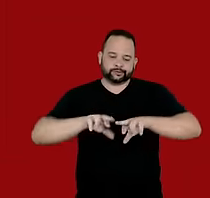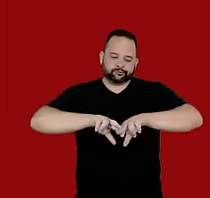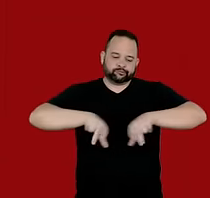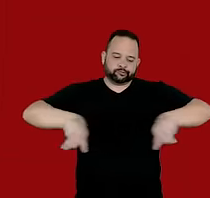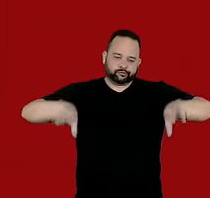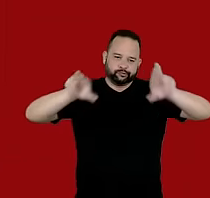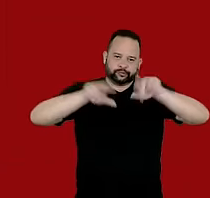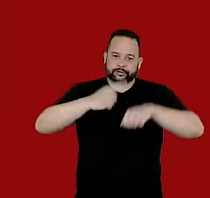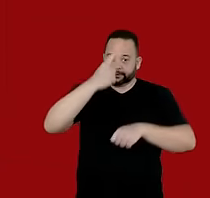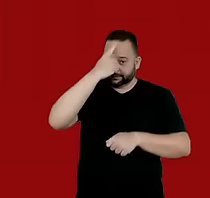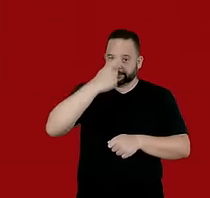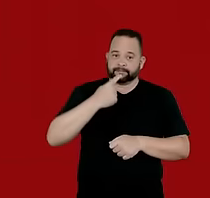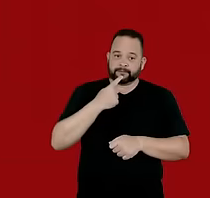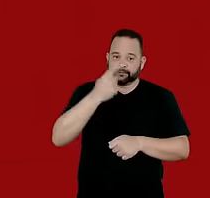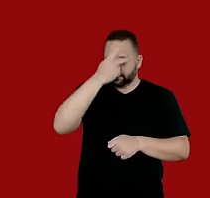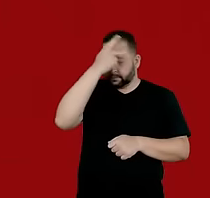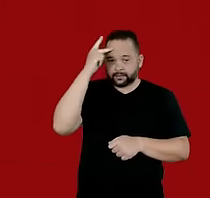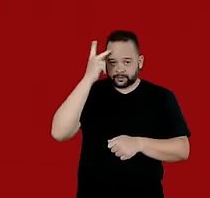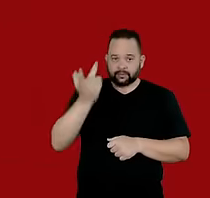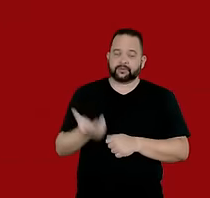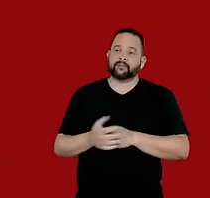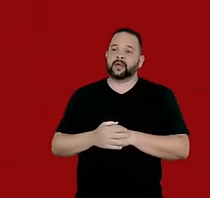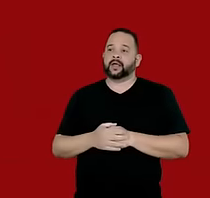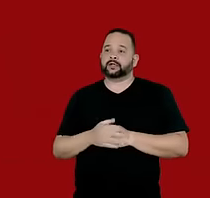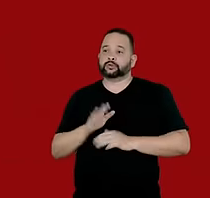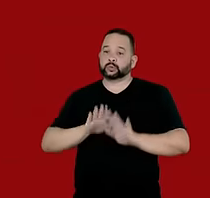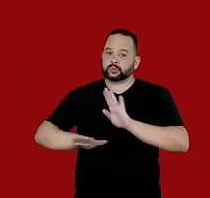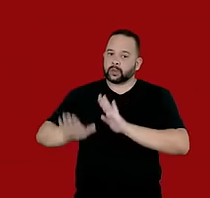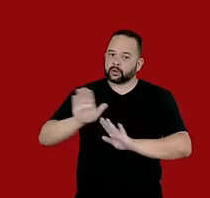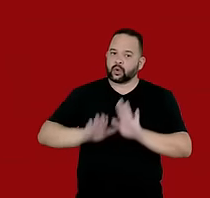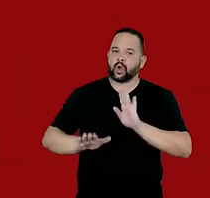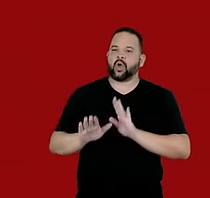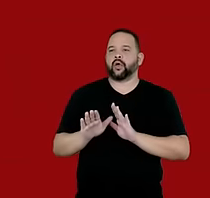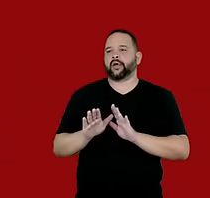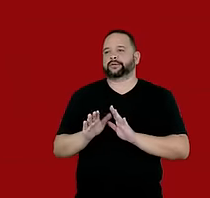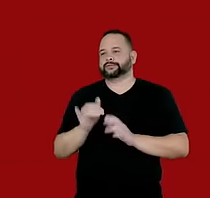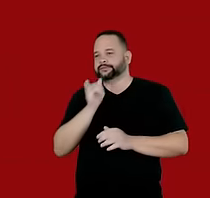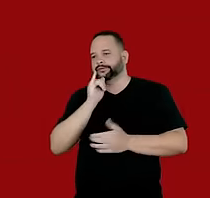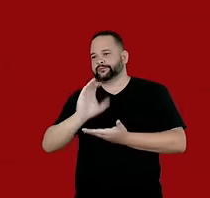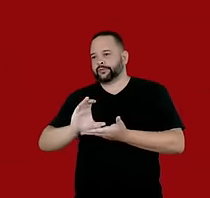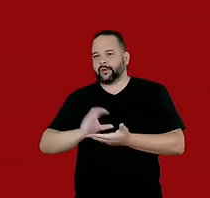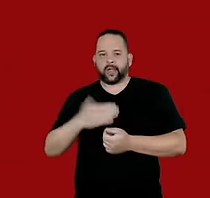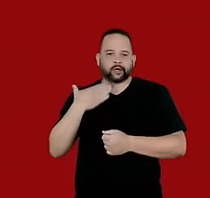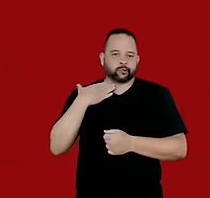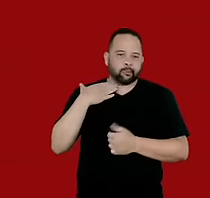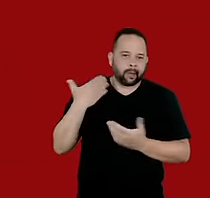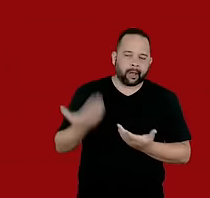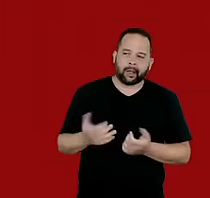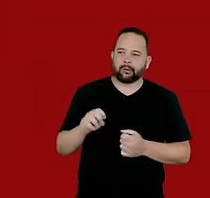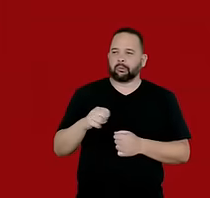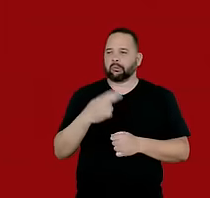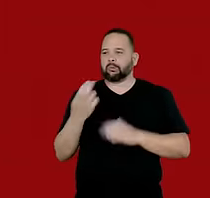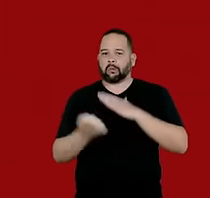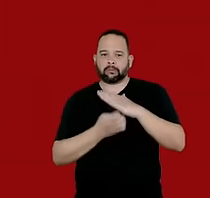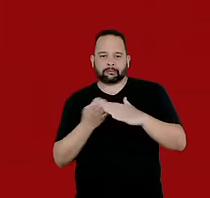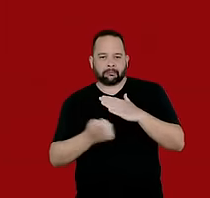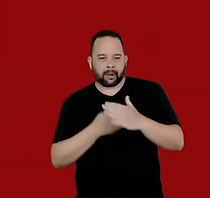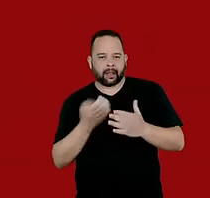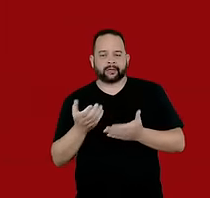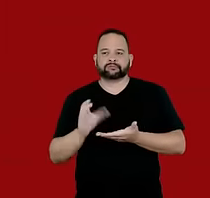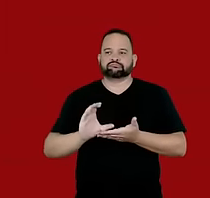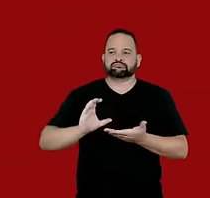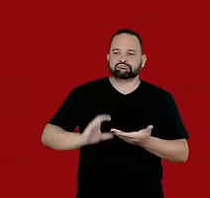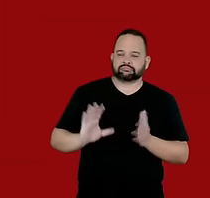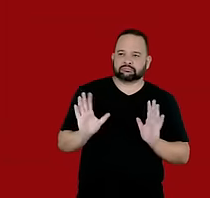conservadoras focadas a só créditos bancários a créditos corporativos e o que a gente mostrou também com essa parte